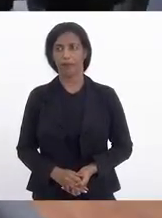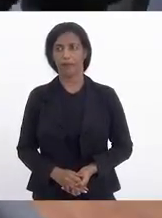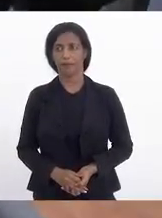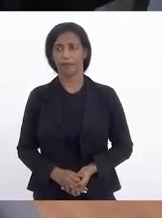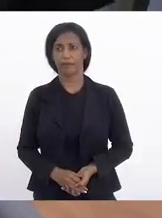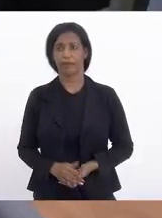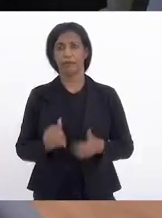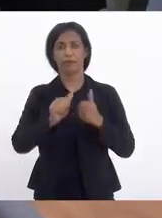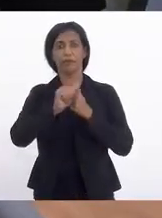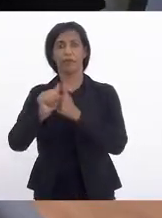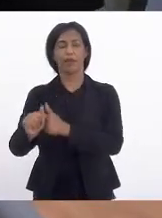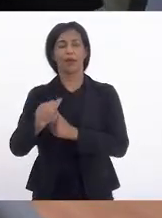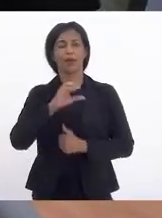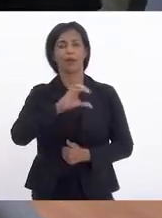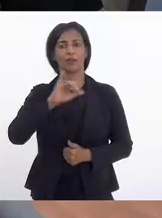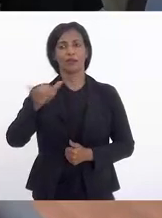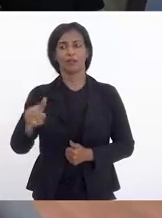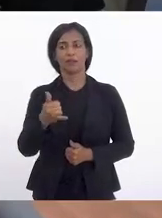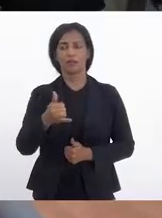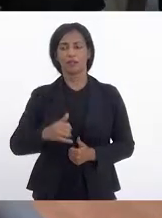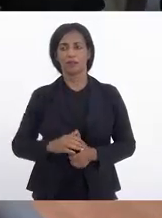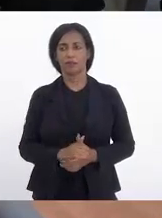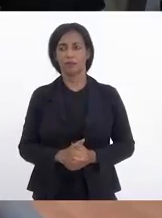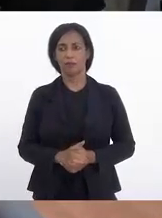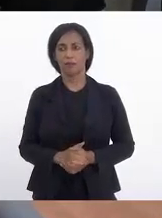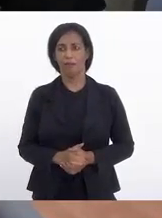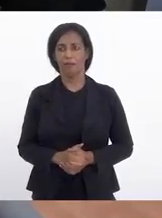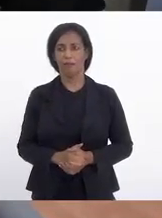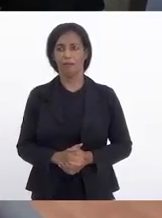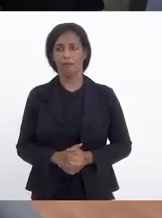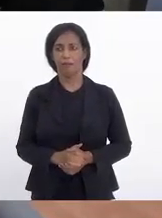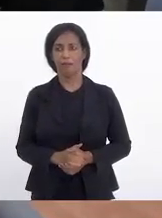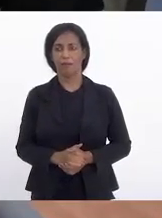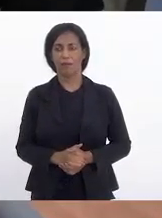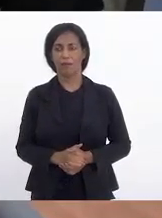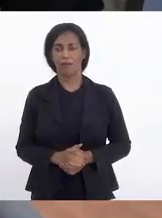eu acompanho o parecer da ccj são presidente